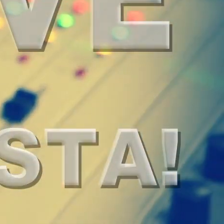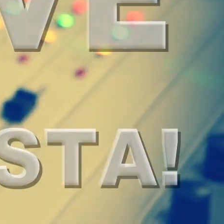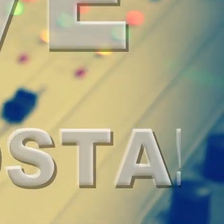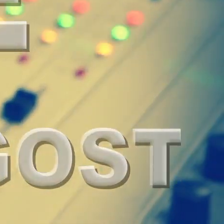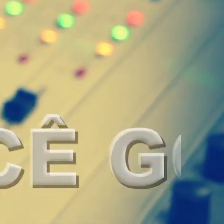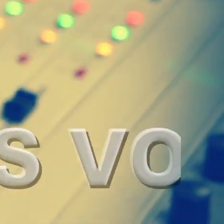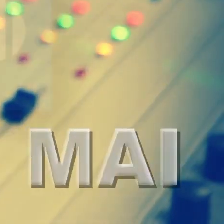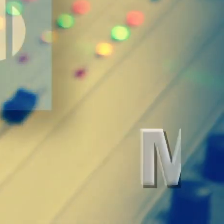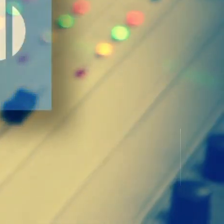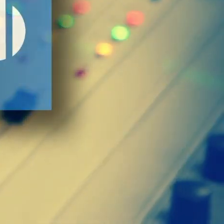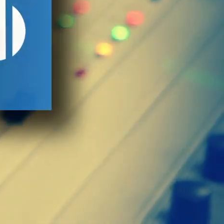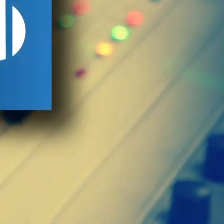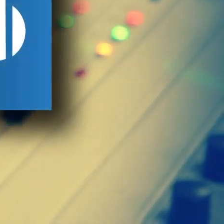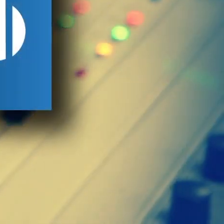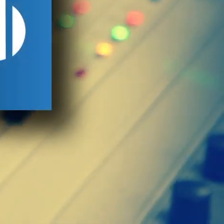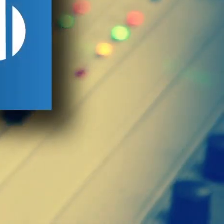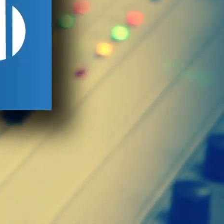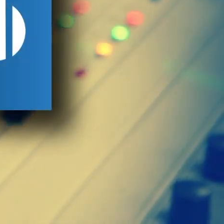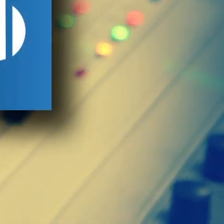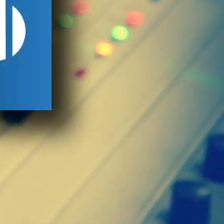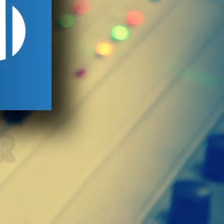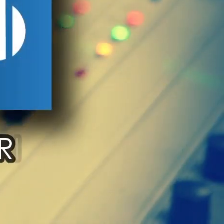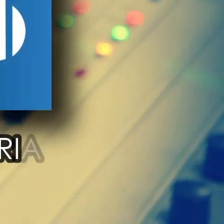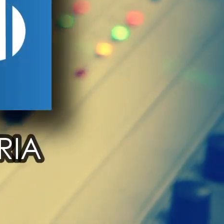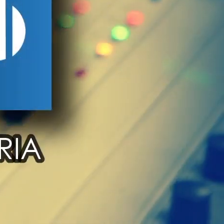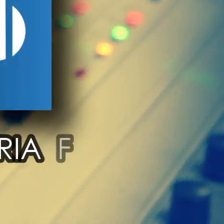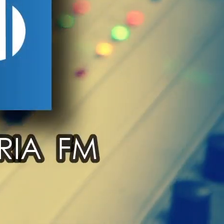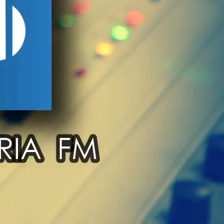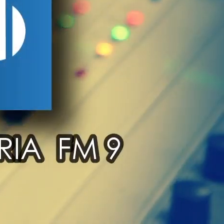gosta rádio universitário